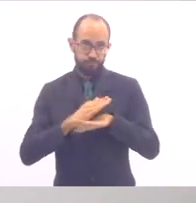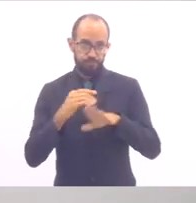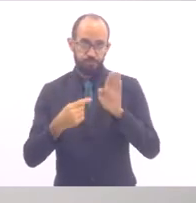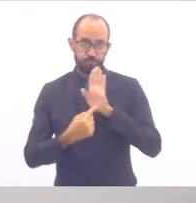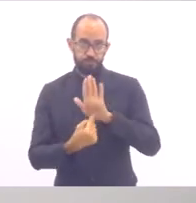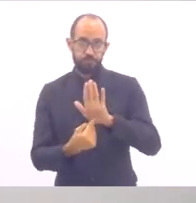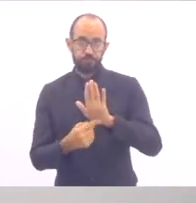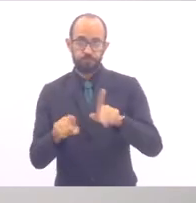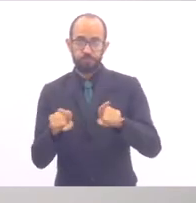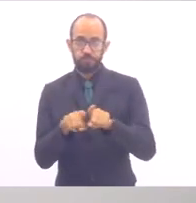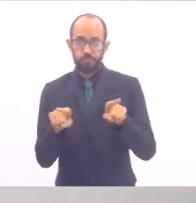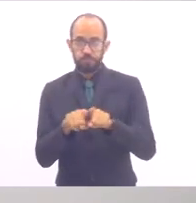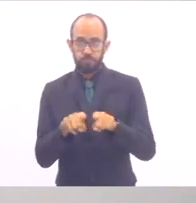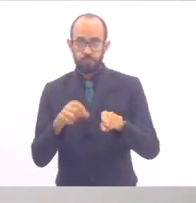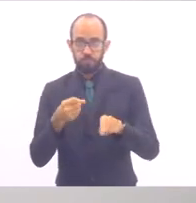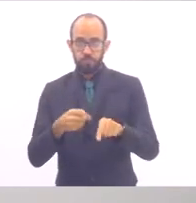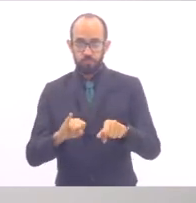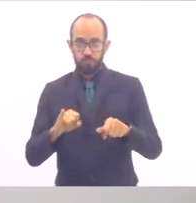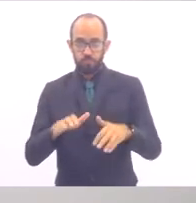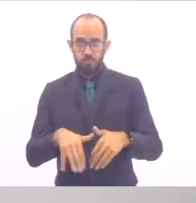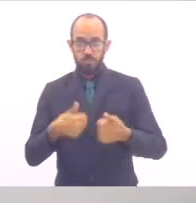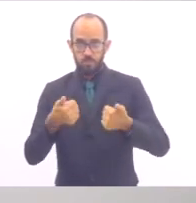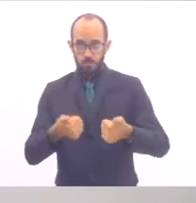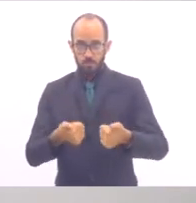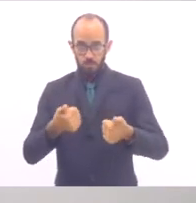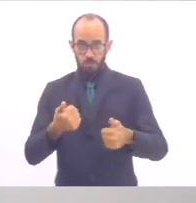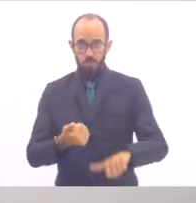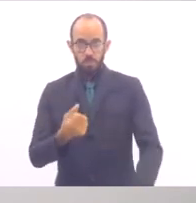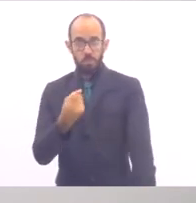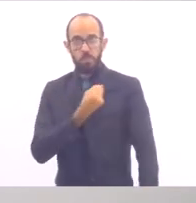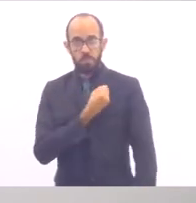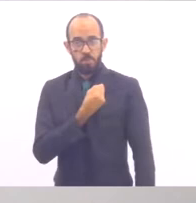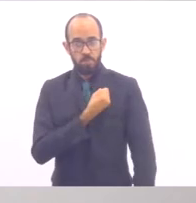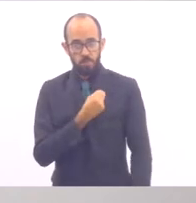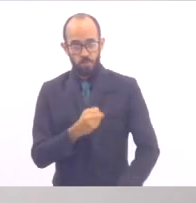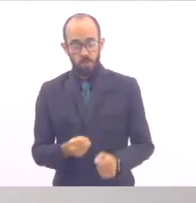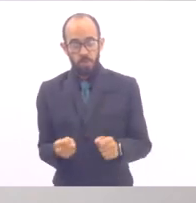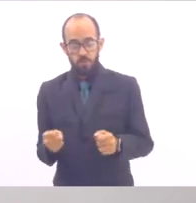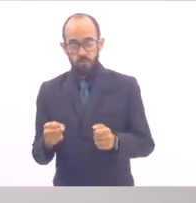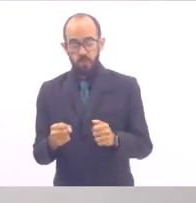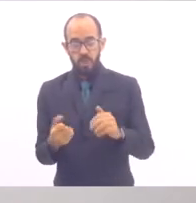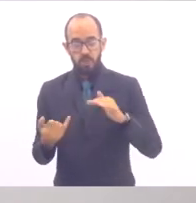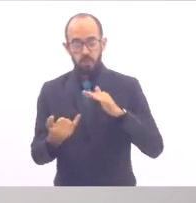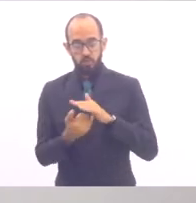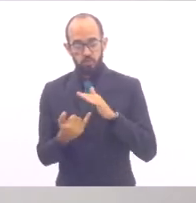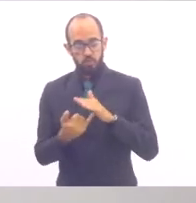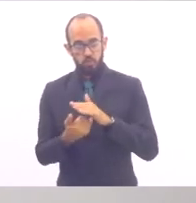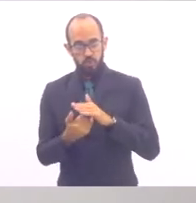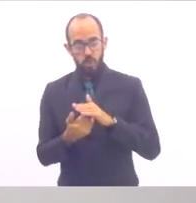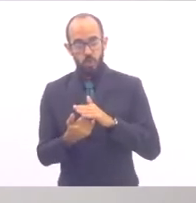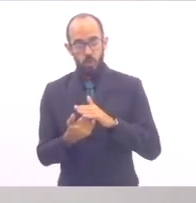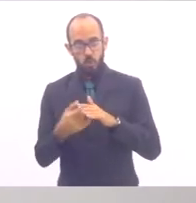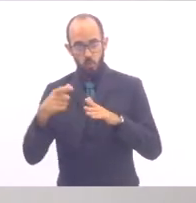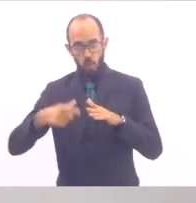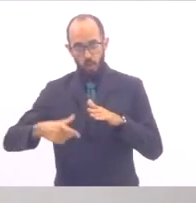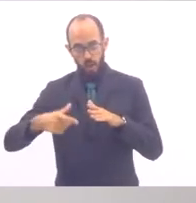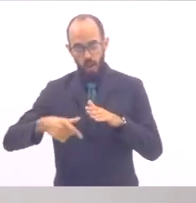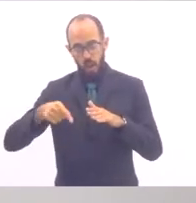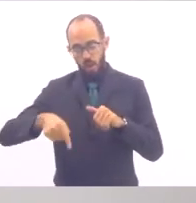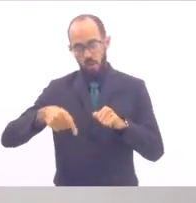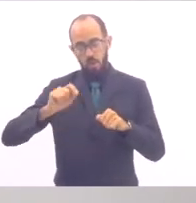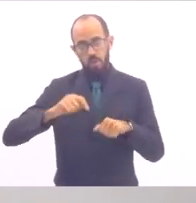que, se ele aumentar esses índices, se ele trazer a cooperativa junto para ele, porque a cooperativa daquele local já